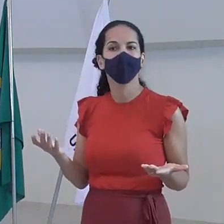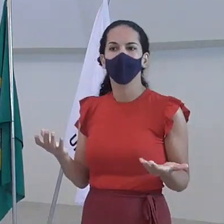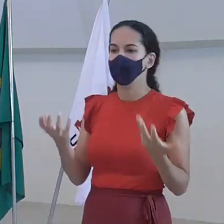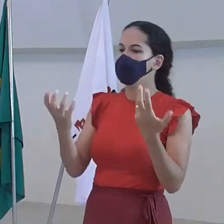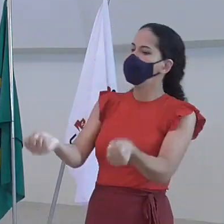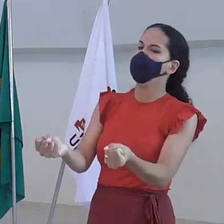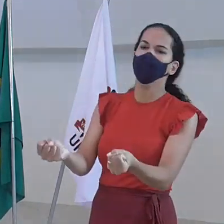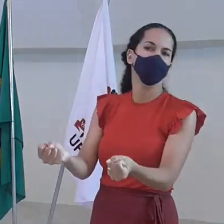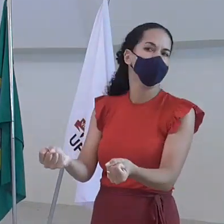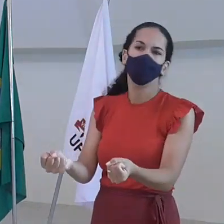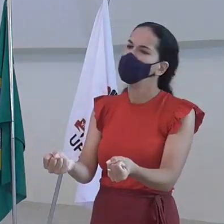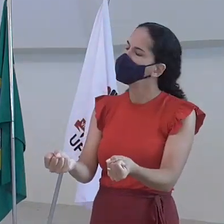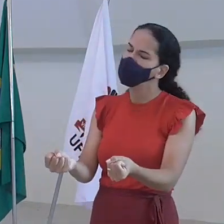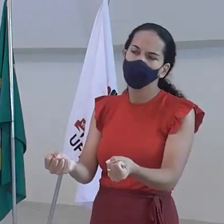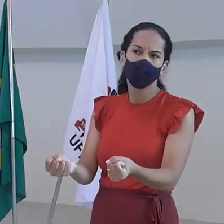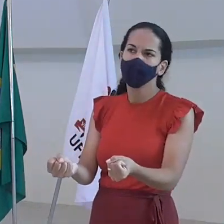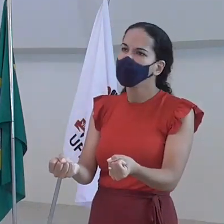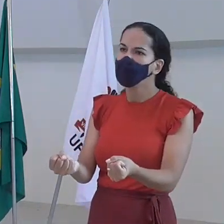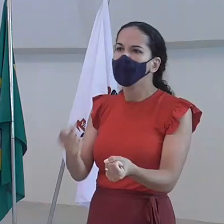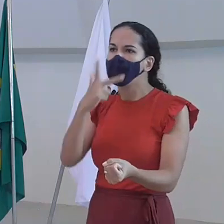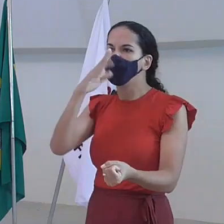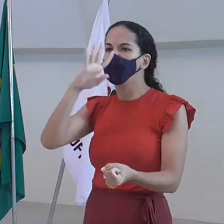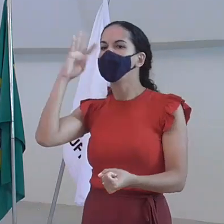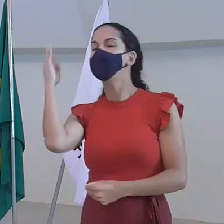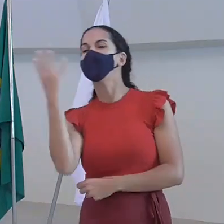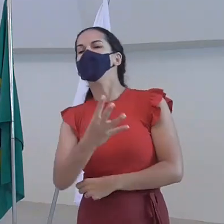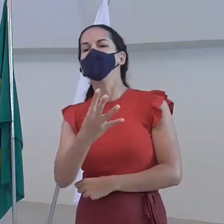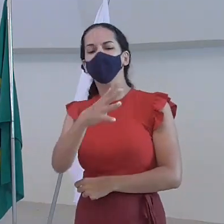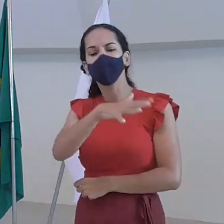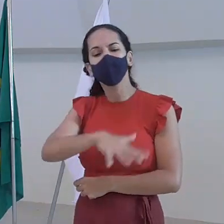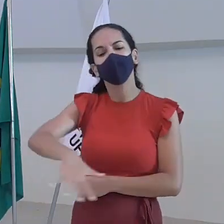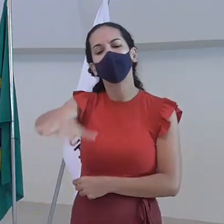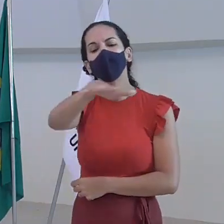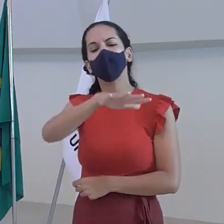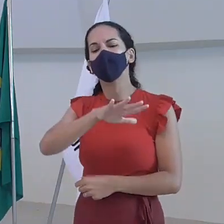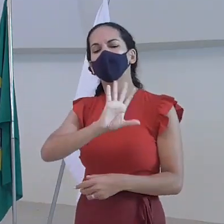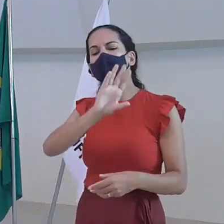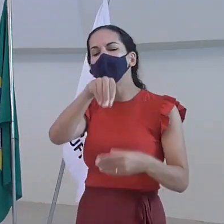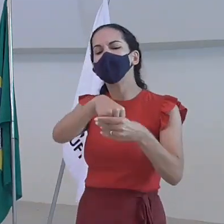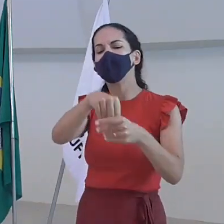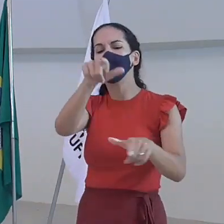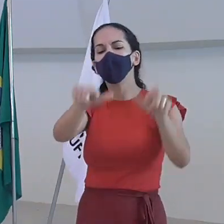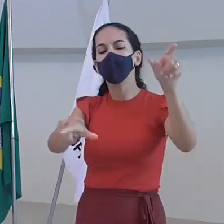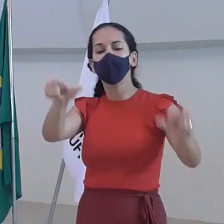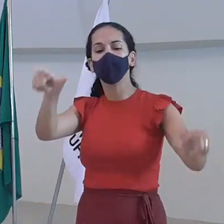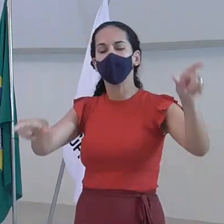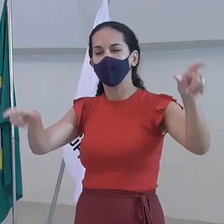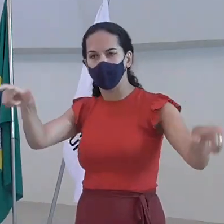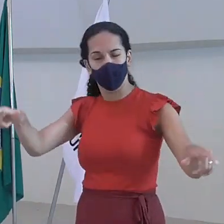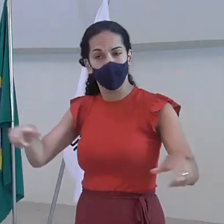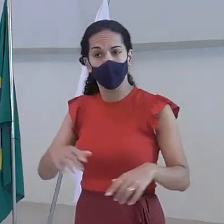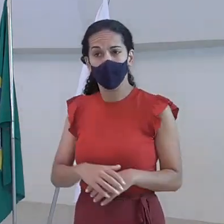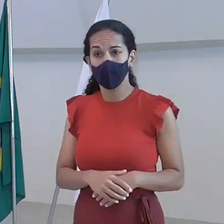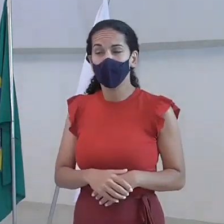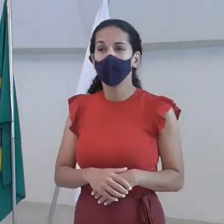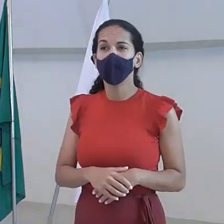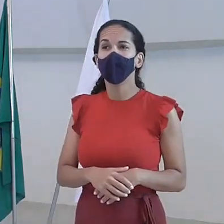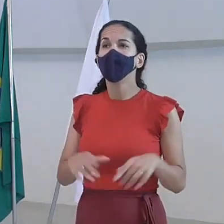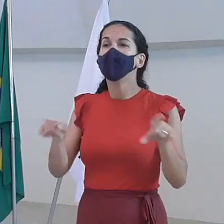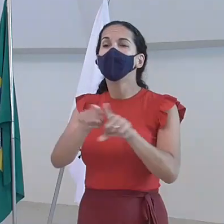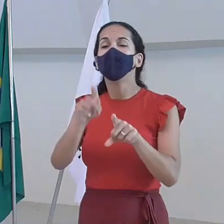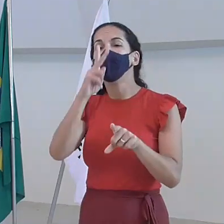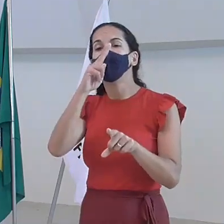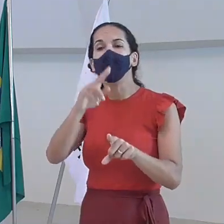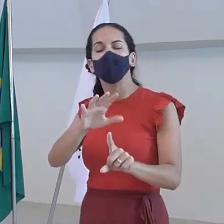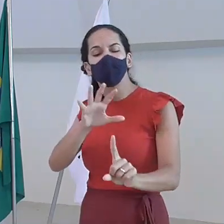as ameaças aos demais poderes e setores da sociedade civil, e a incitação